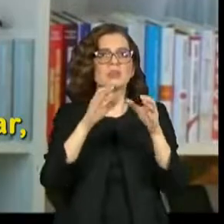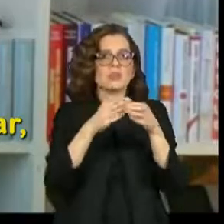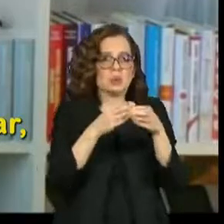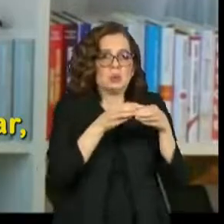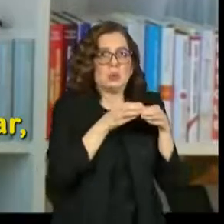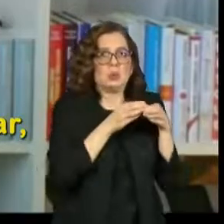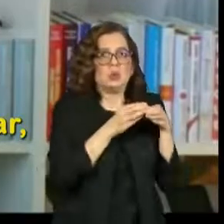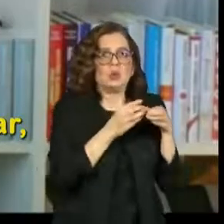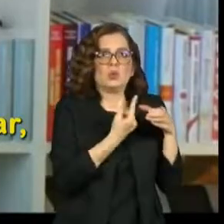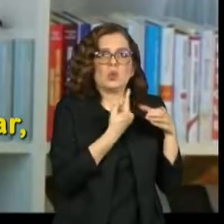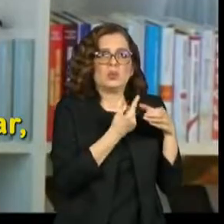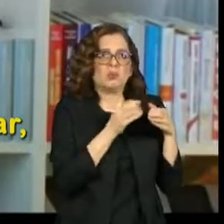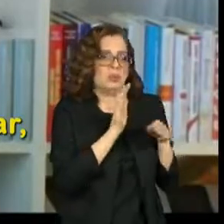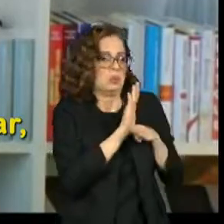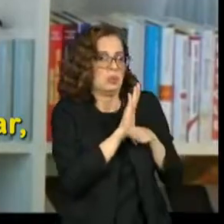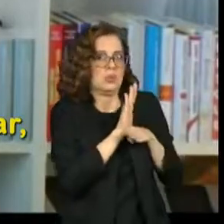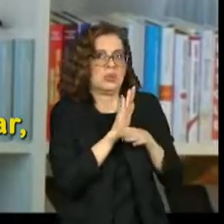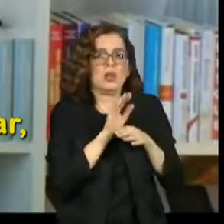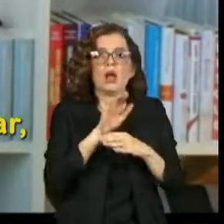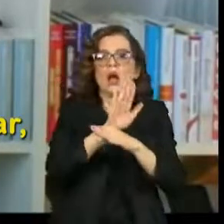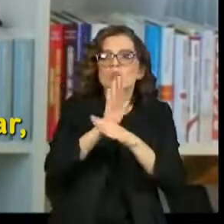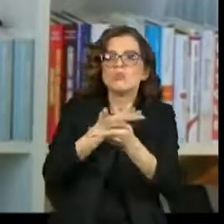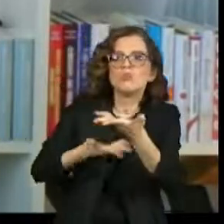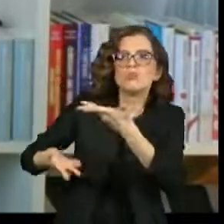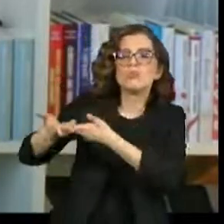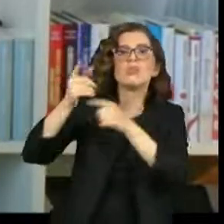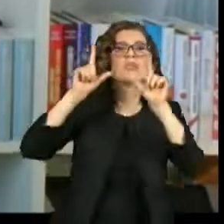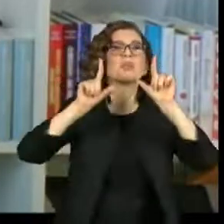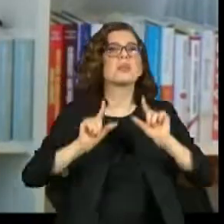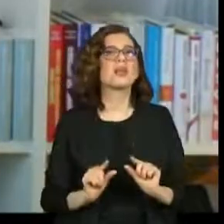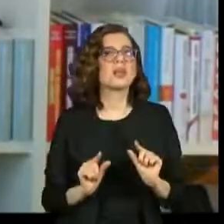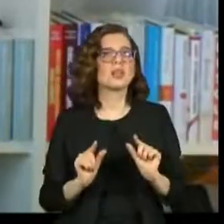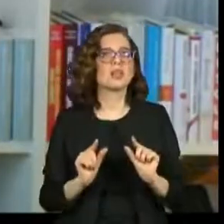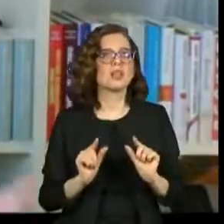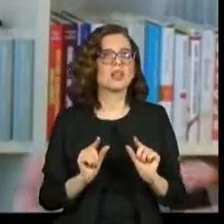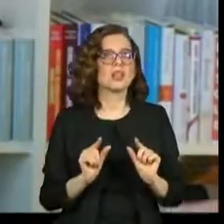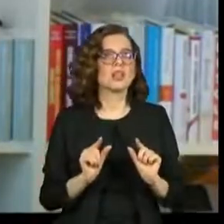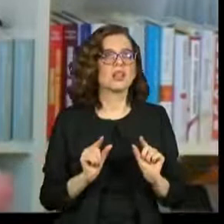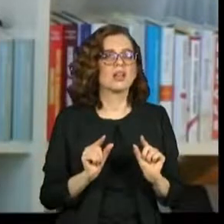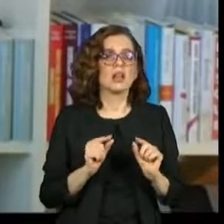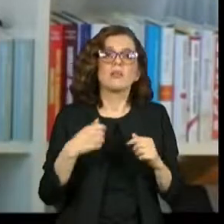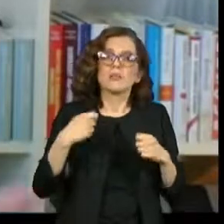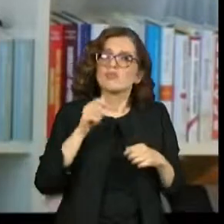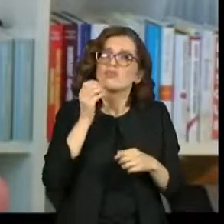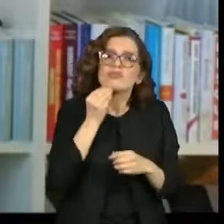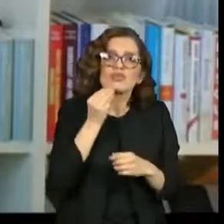isolar, isso realmente reduz a social interação, rather que aumenta,